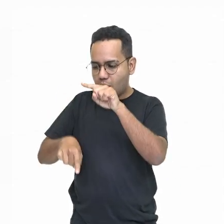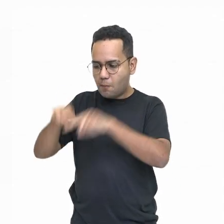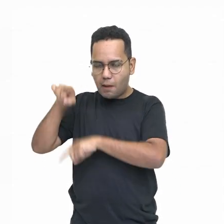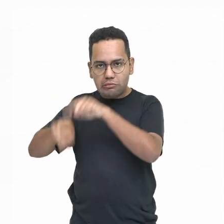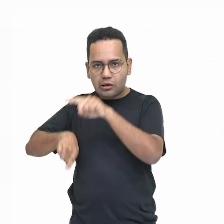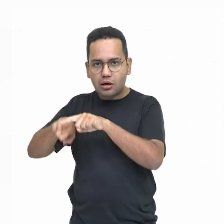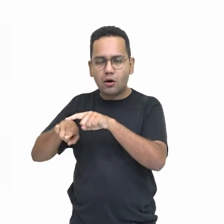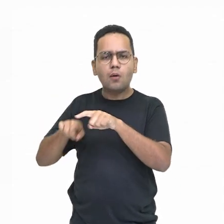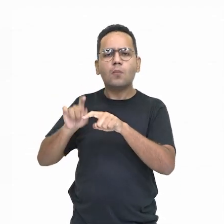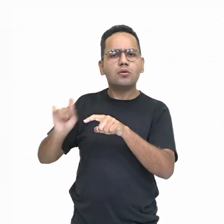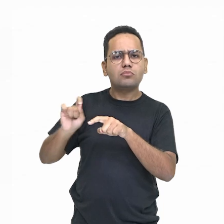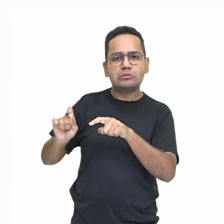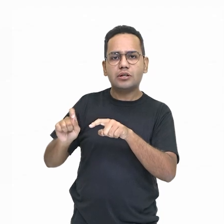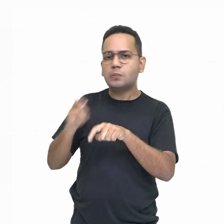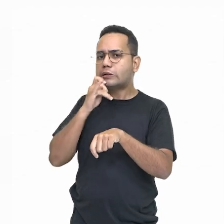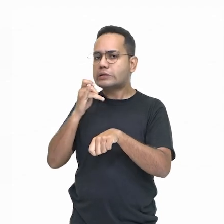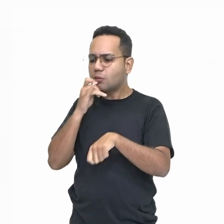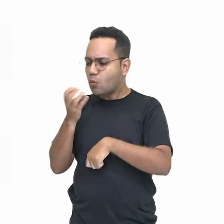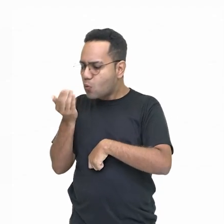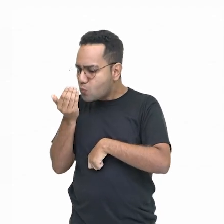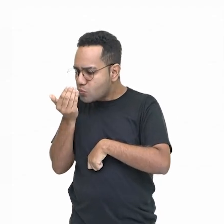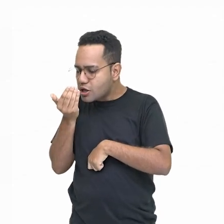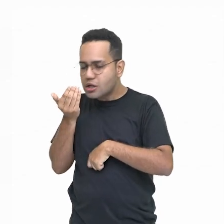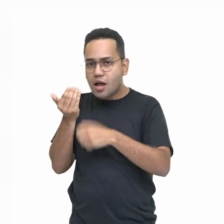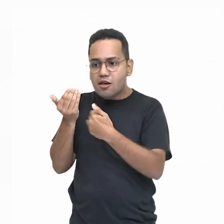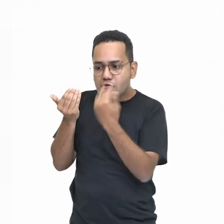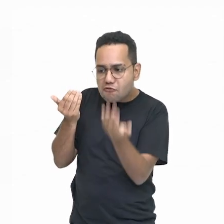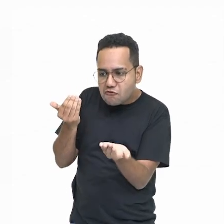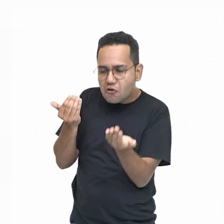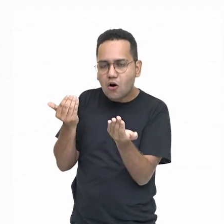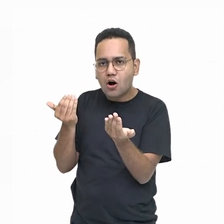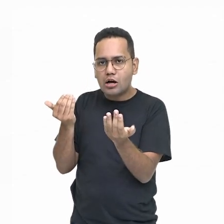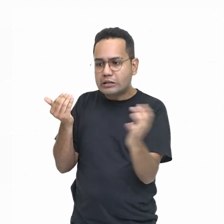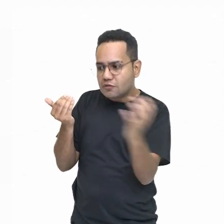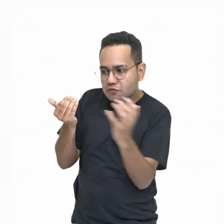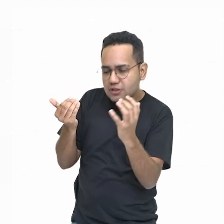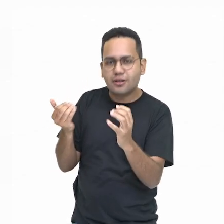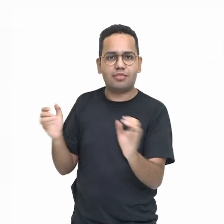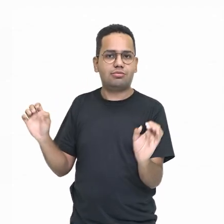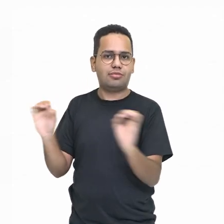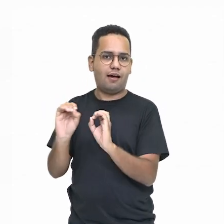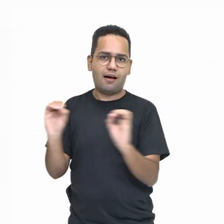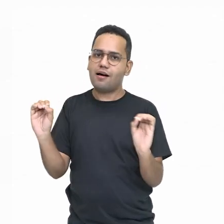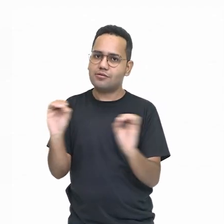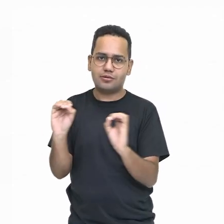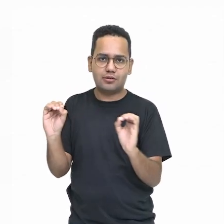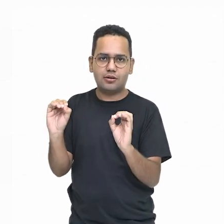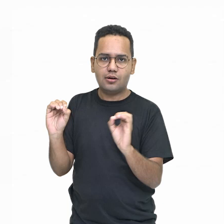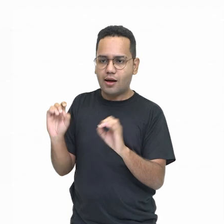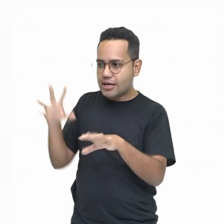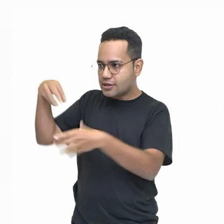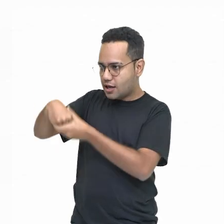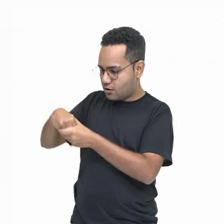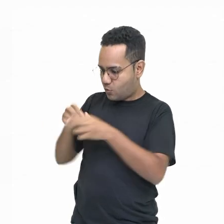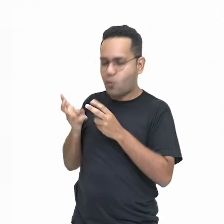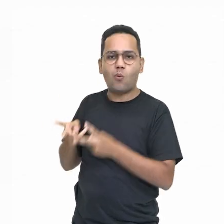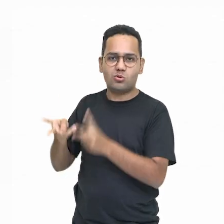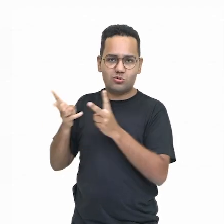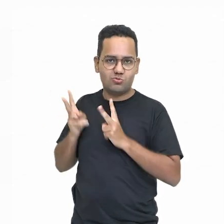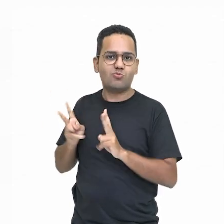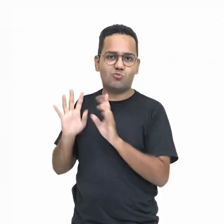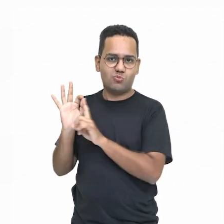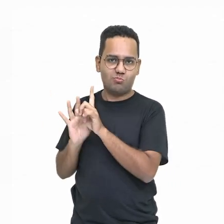o alimento e o meio externo, e a temperatura mantém-se constante por muito mais